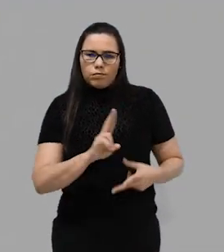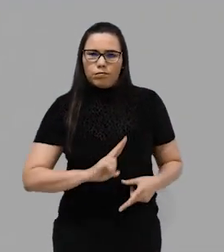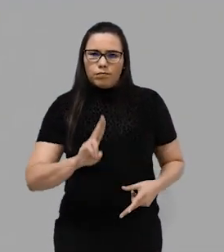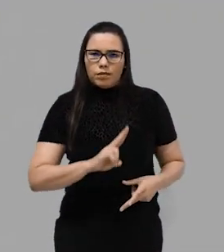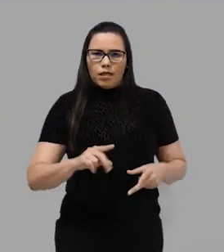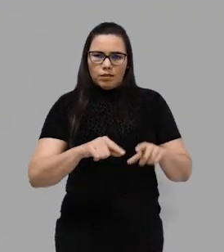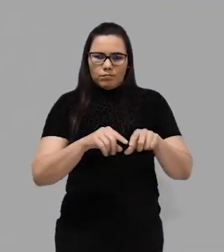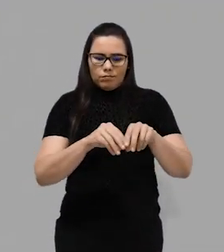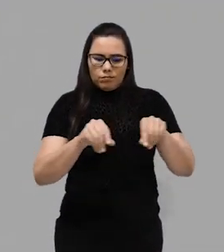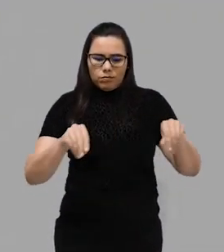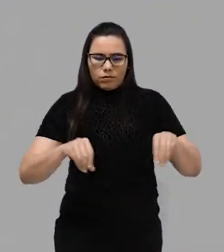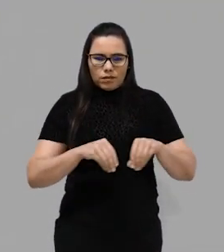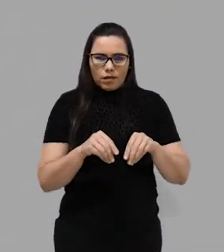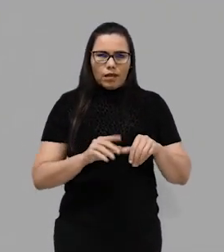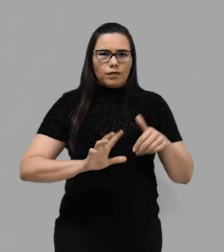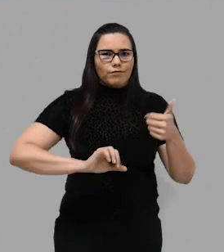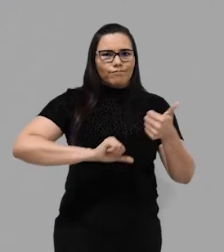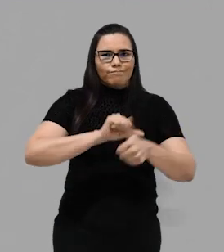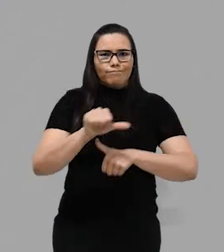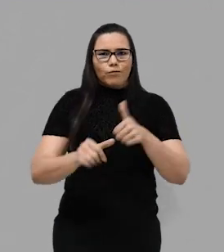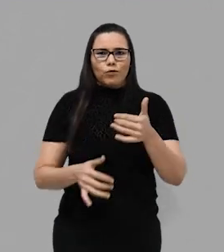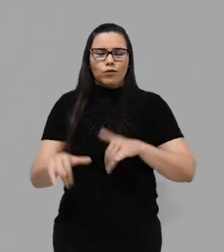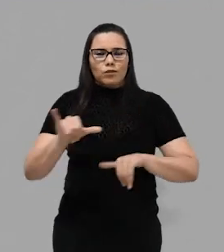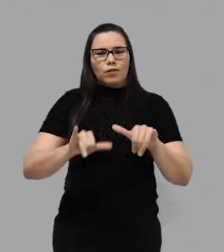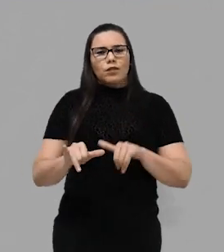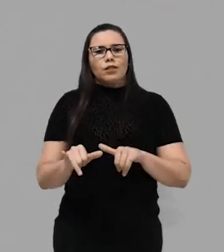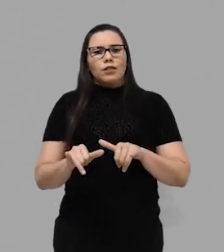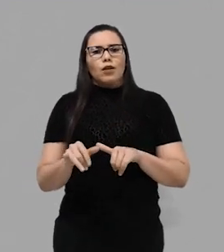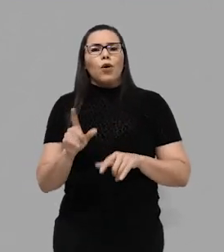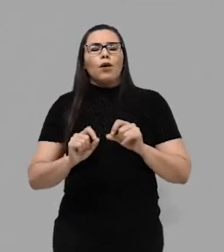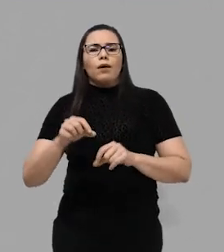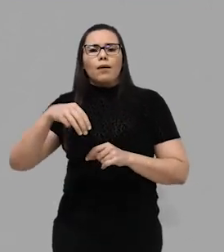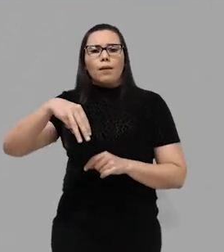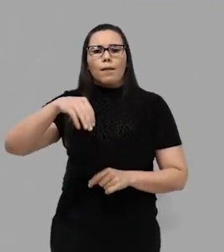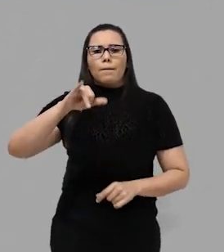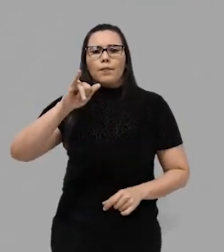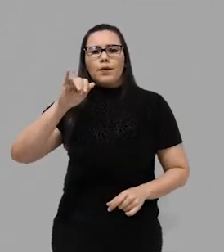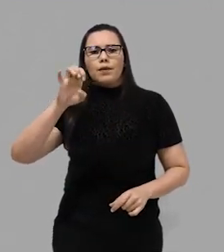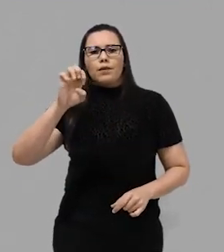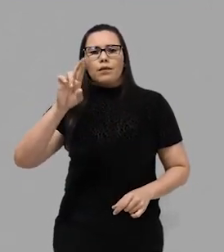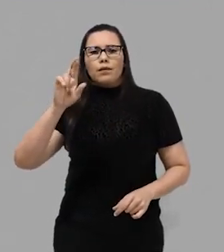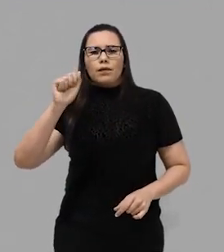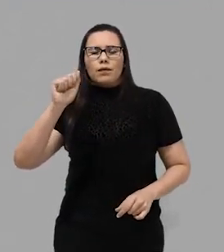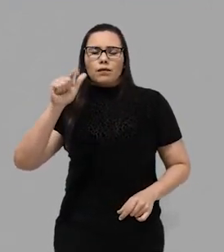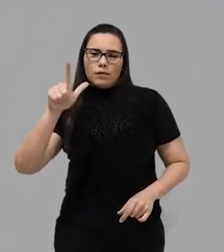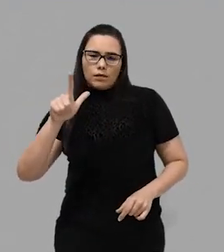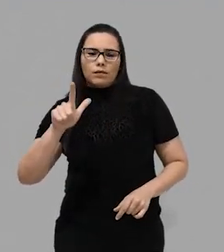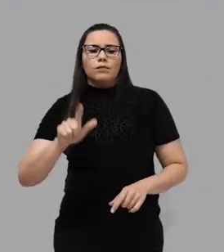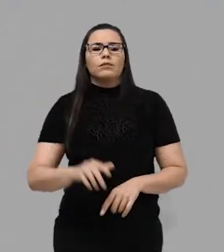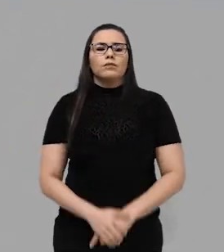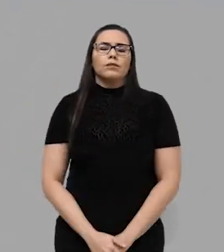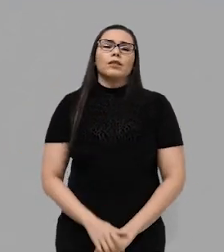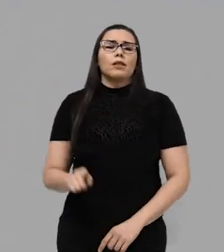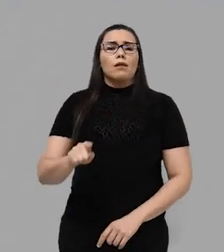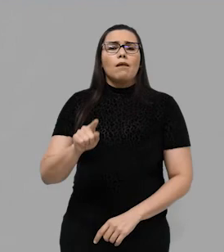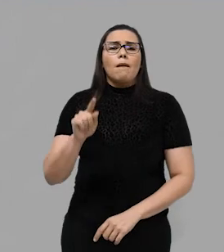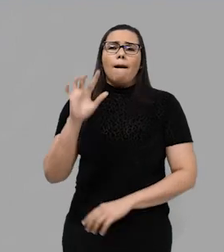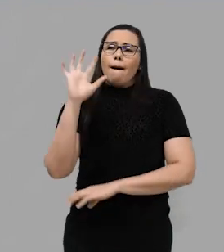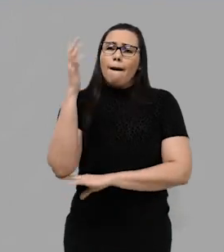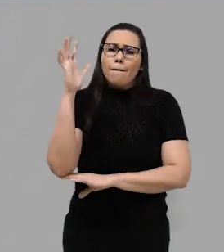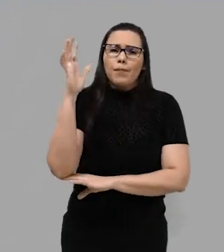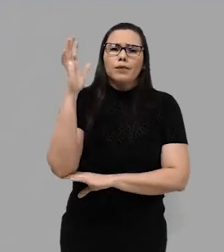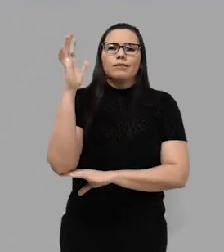transformam a matéria orgânica em minerais, e esses minerais são reabsorvidos pela planta. Por isso que o fluxo de matéria